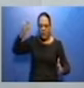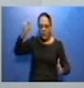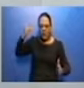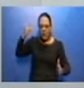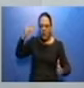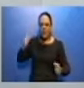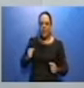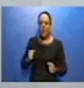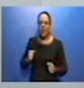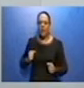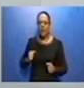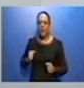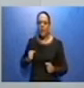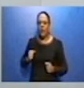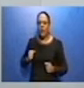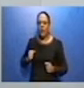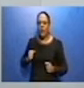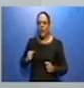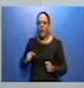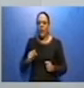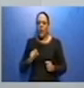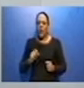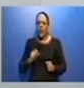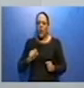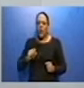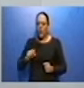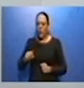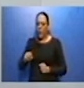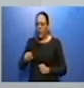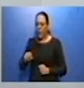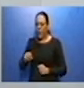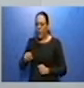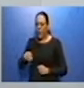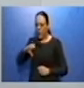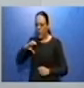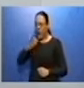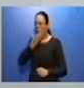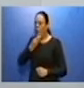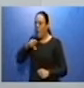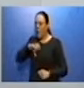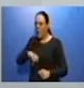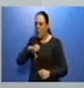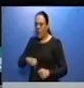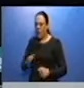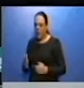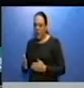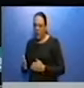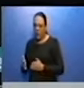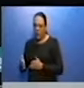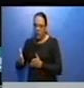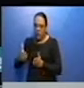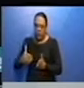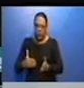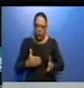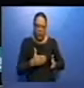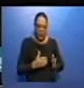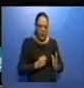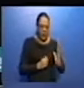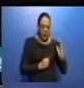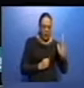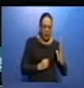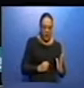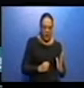aí a exploração do nosso país pelos portugueses, a Europa e o Brasil viviam momentos